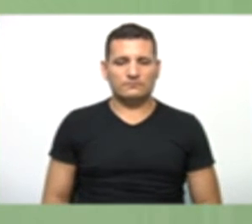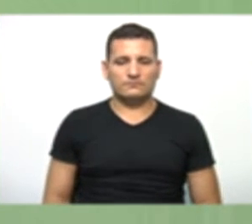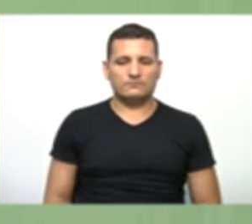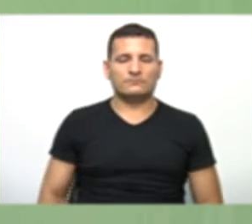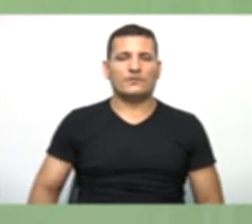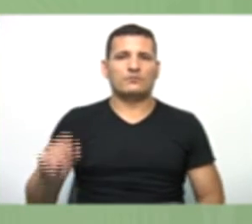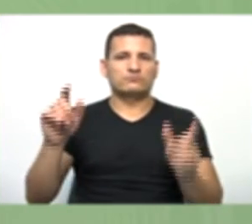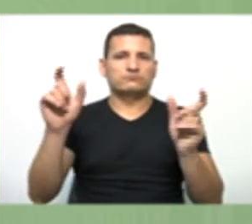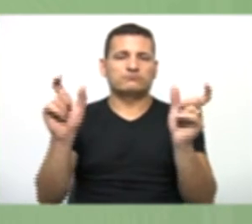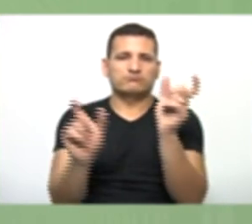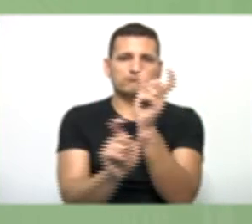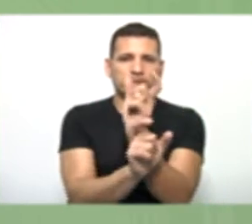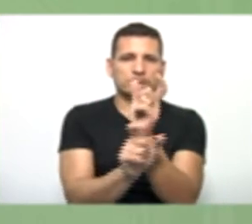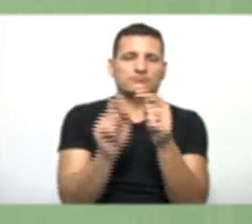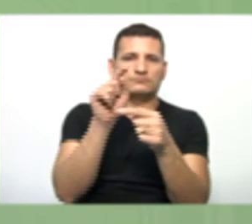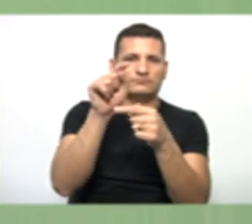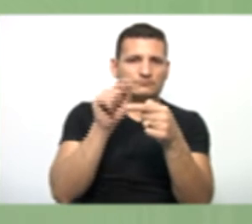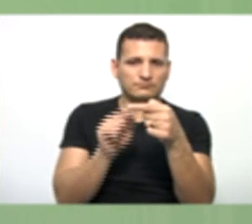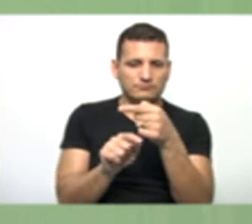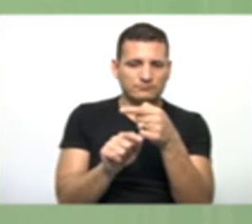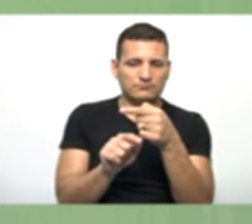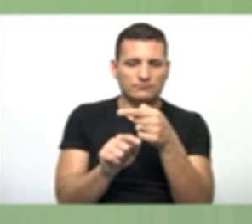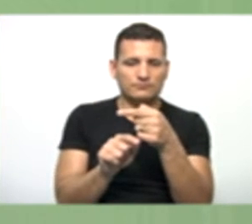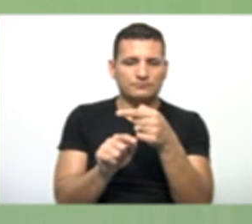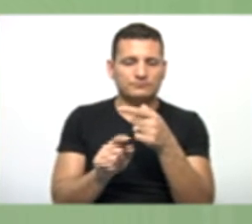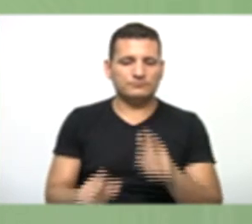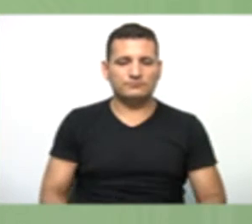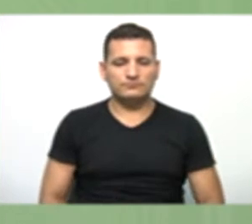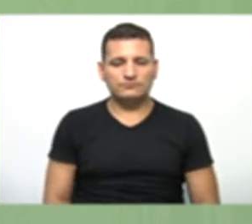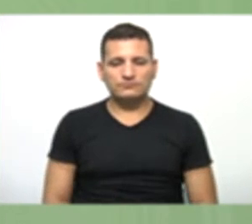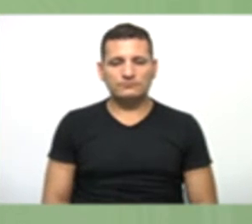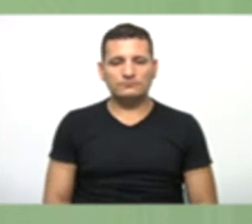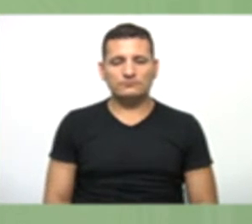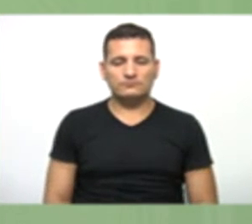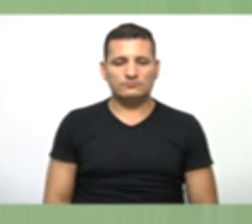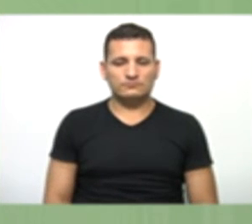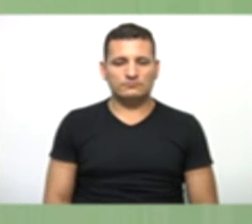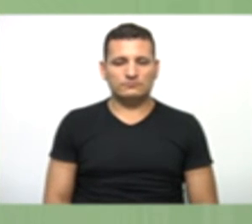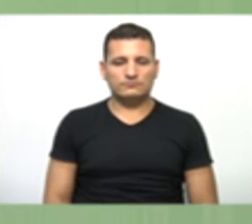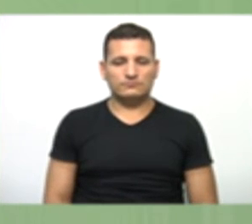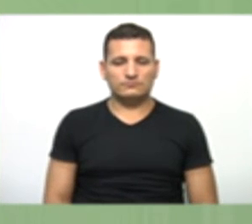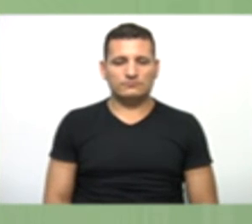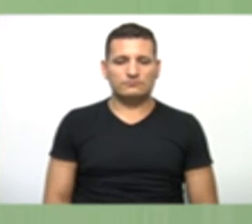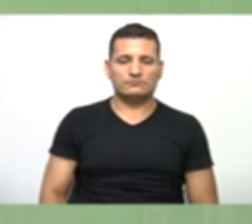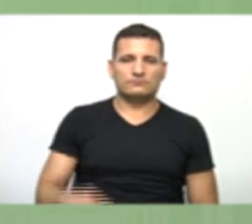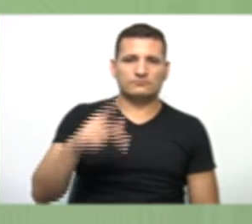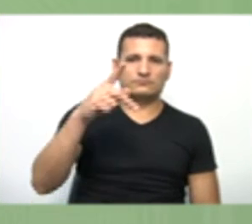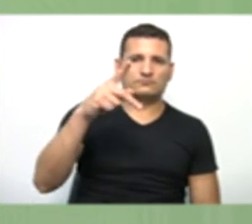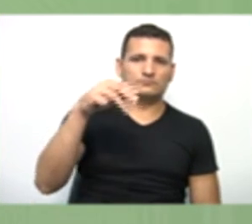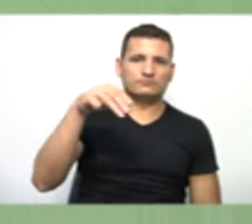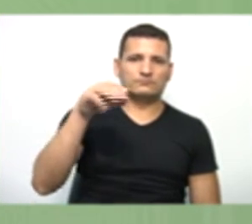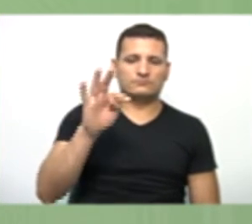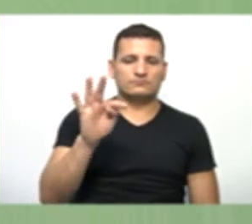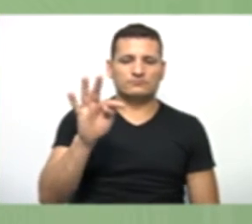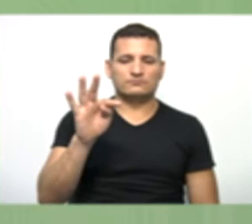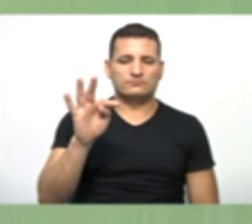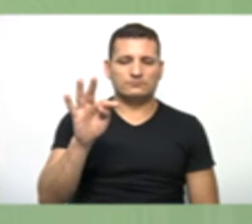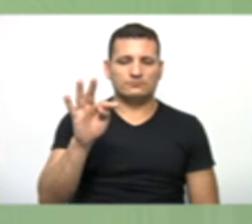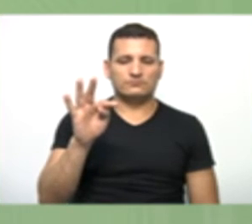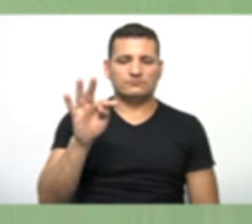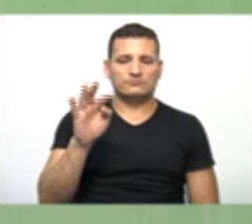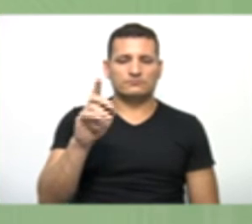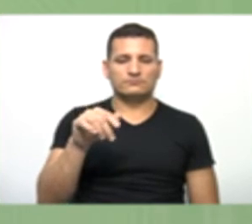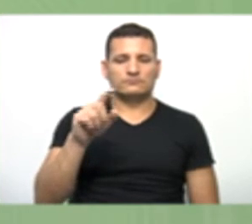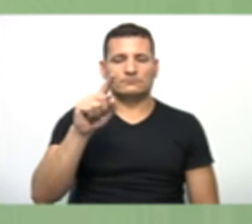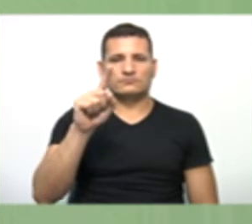cá dividindo, ok? Vai passar dividindo. Então o nosso PMT vai ser o quê? A divisão de